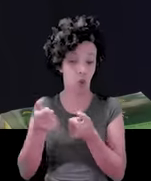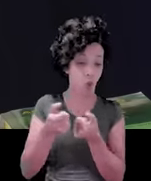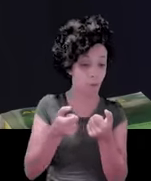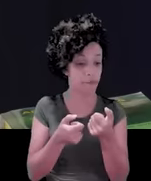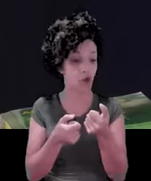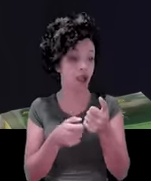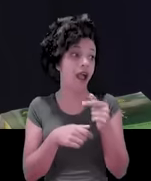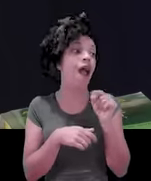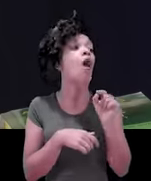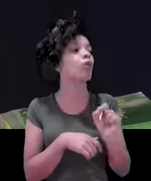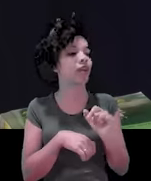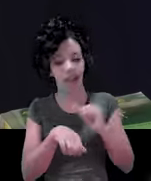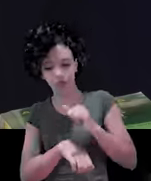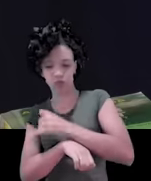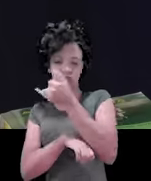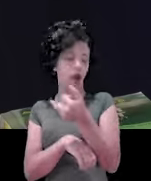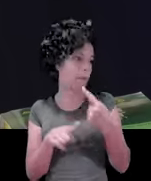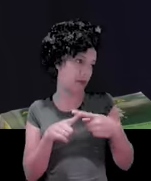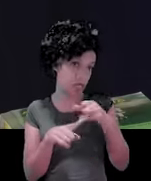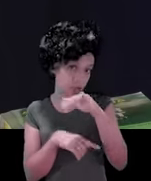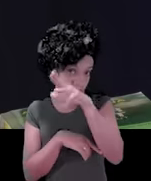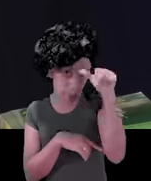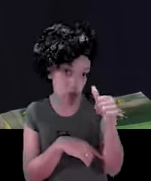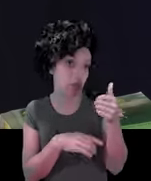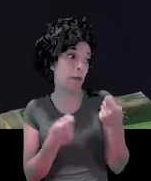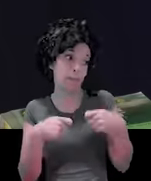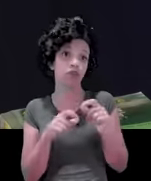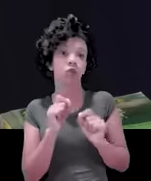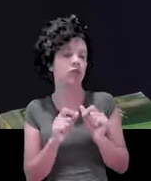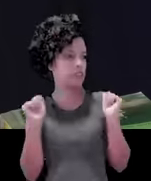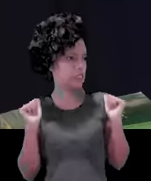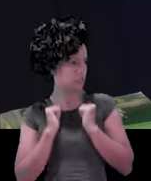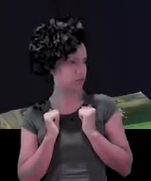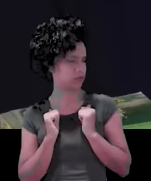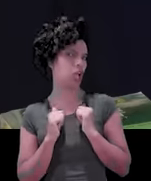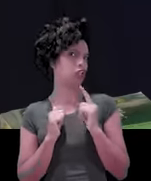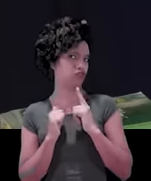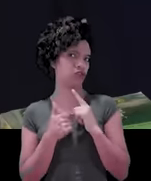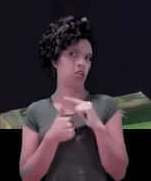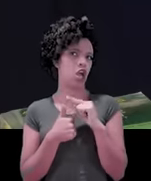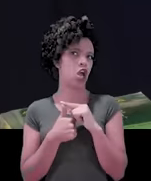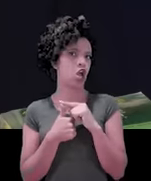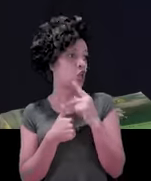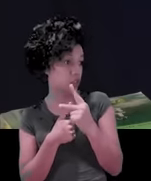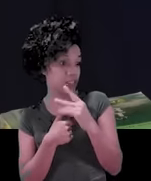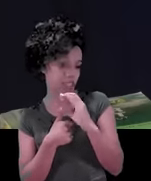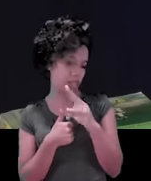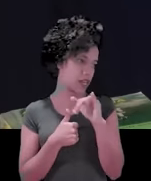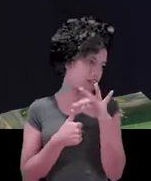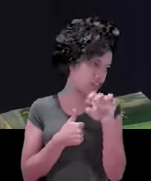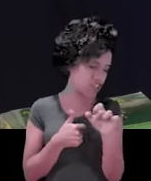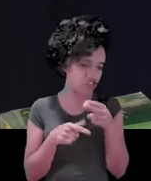pior ela morrer e se fosse a Amazônia você fizer alguma coisa né na minha mochila por exemplo eu carregava duas canivete